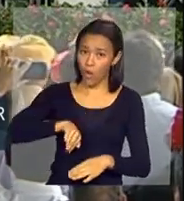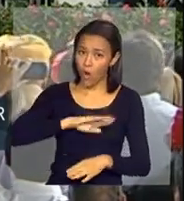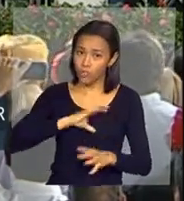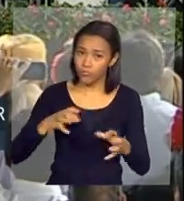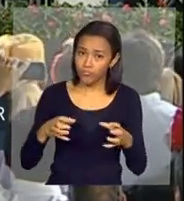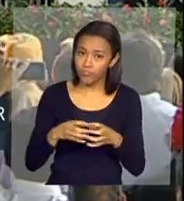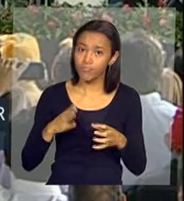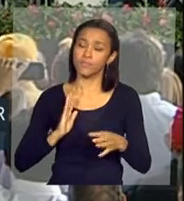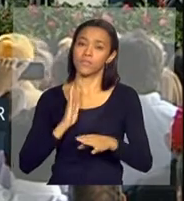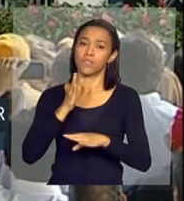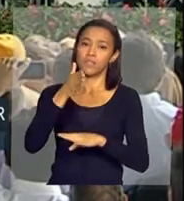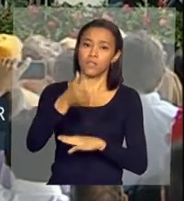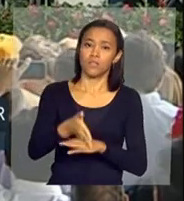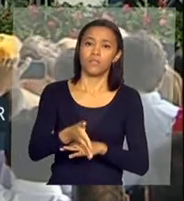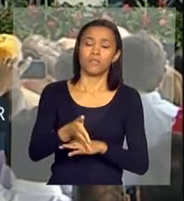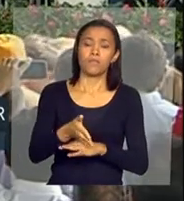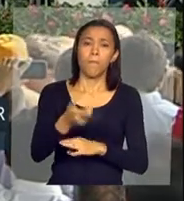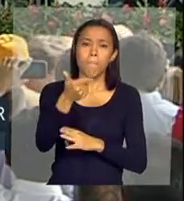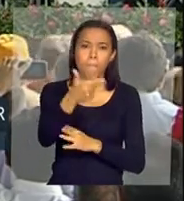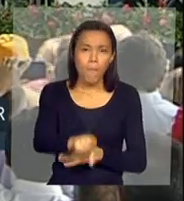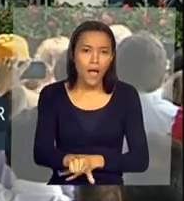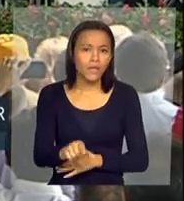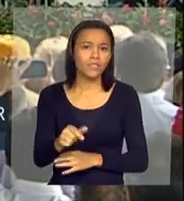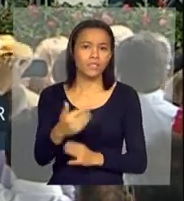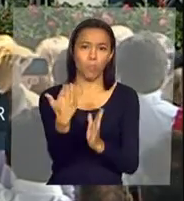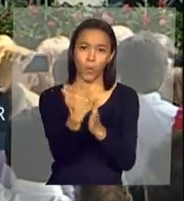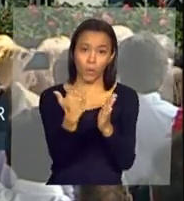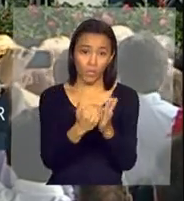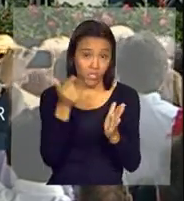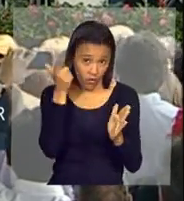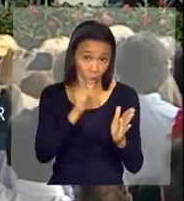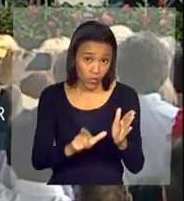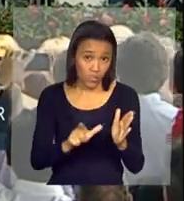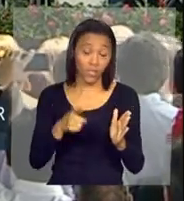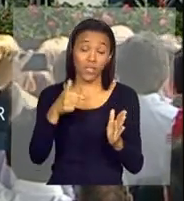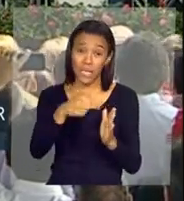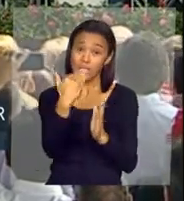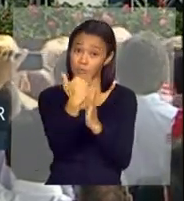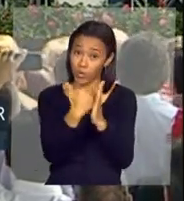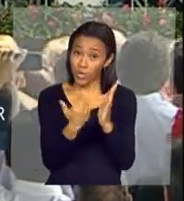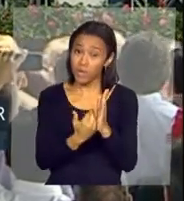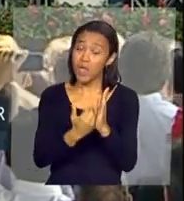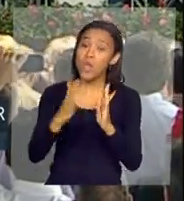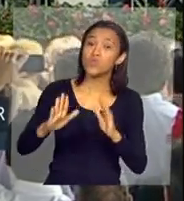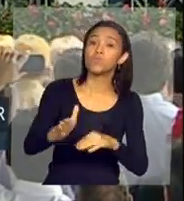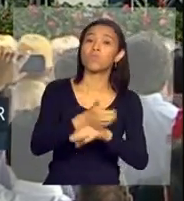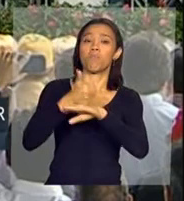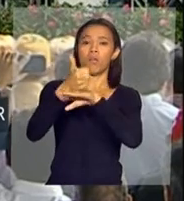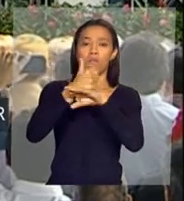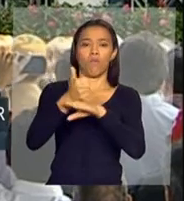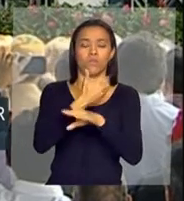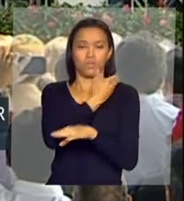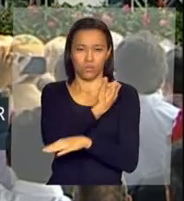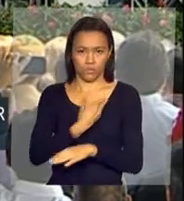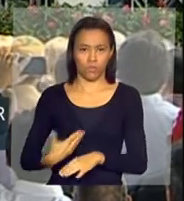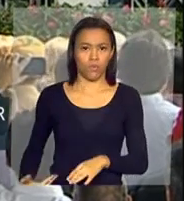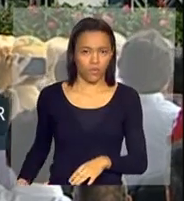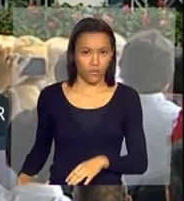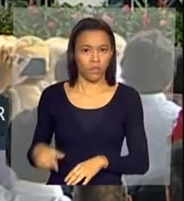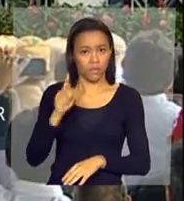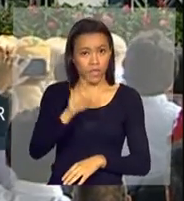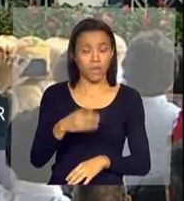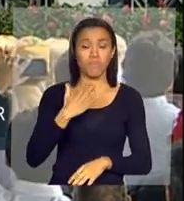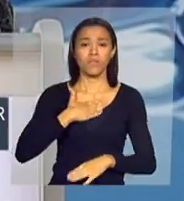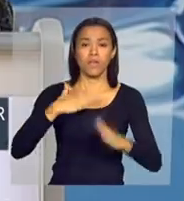dar mais um passo nesse programa que eu considero um dos melhores programas do governo, que é o